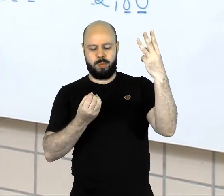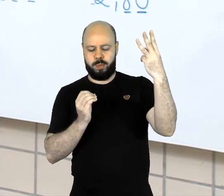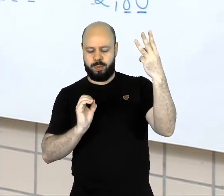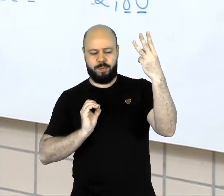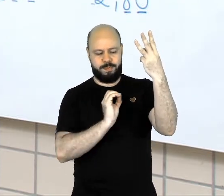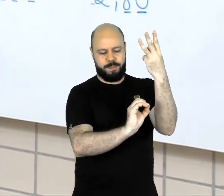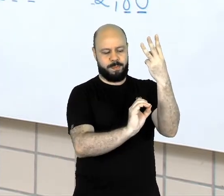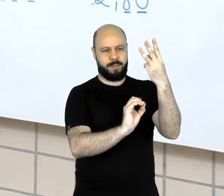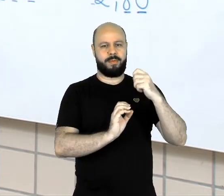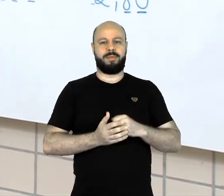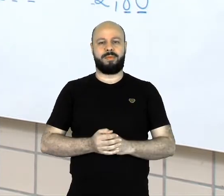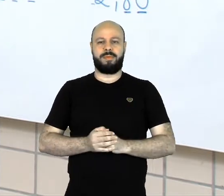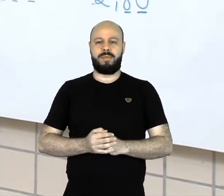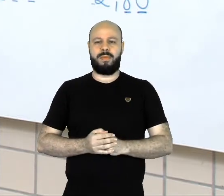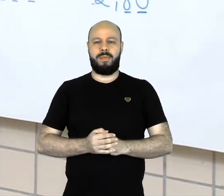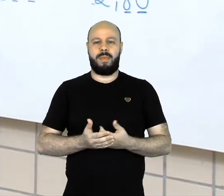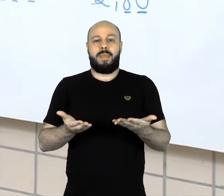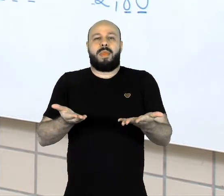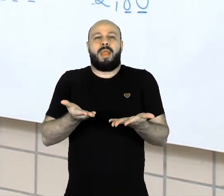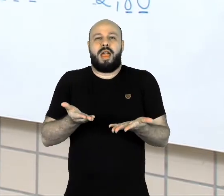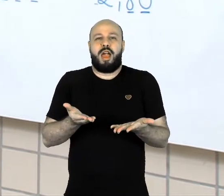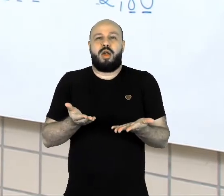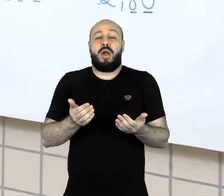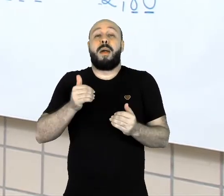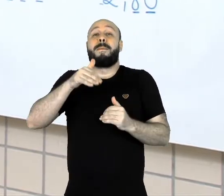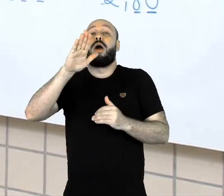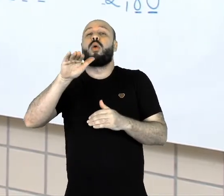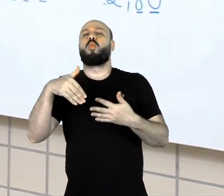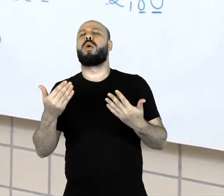um 0. E agora, quem é maior?